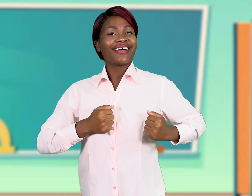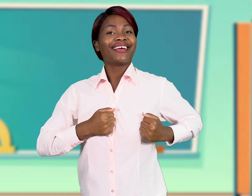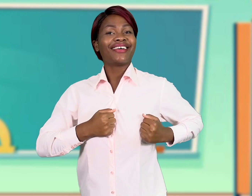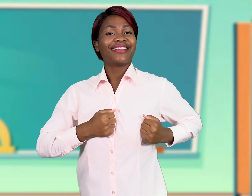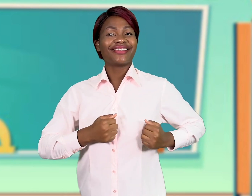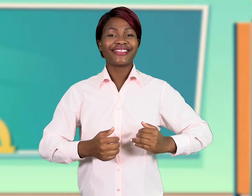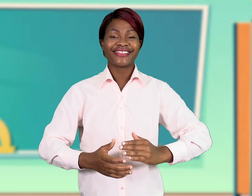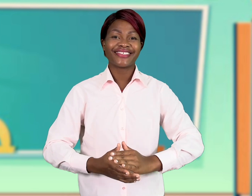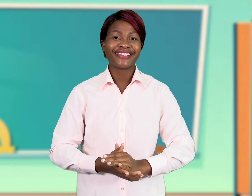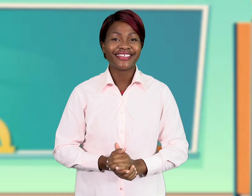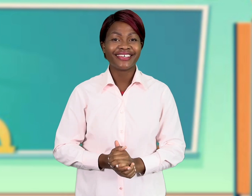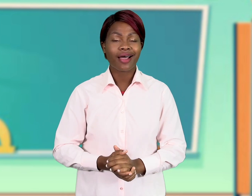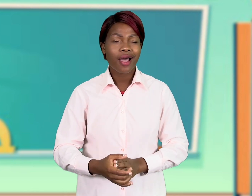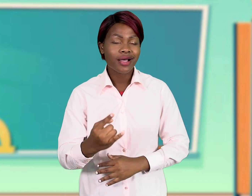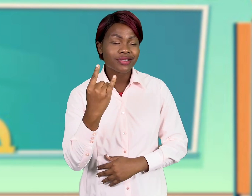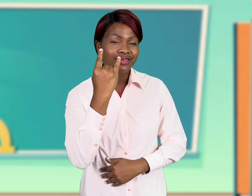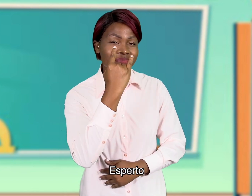Corajoso.